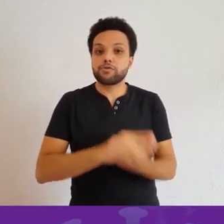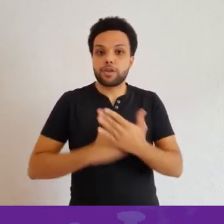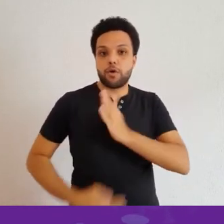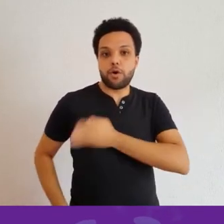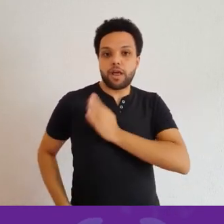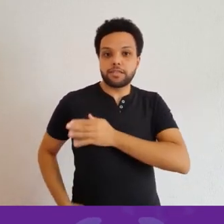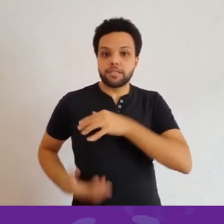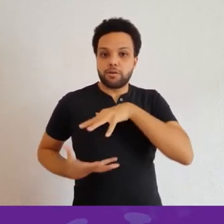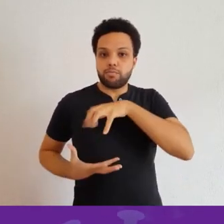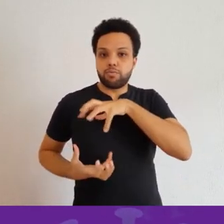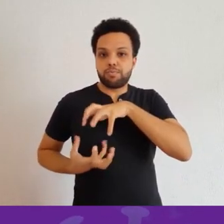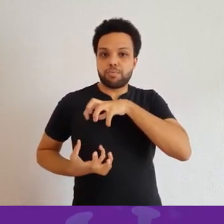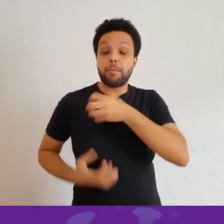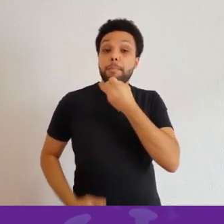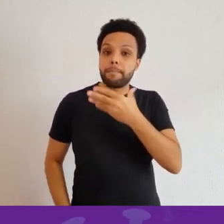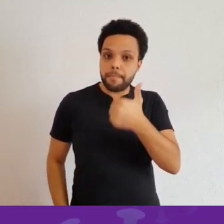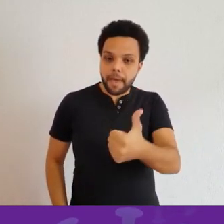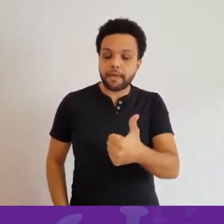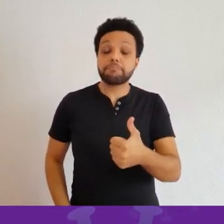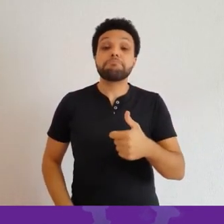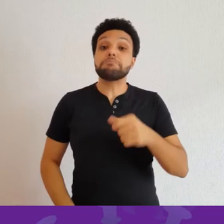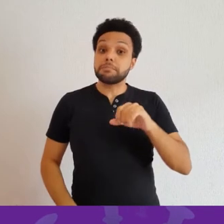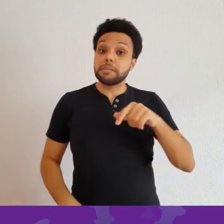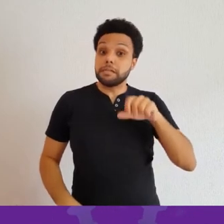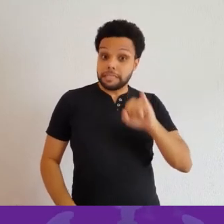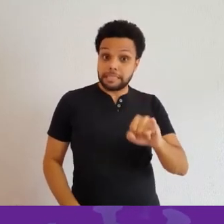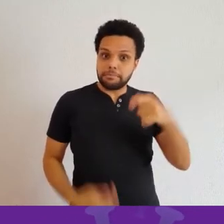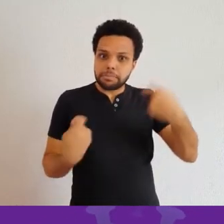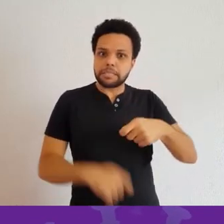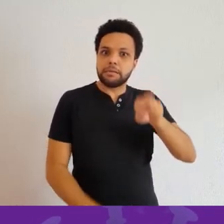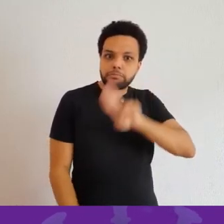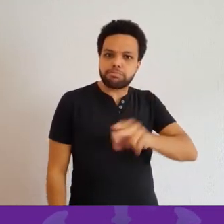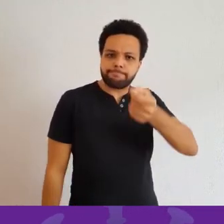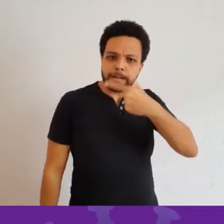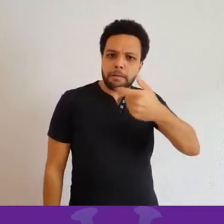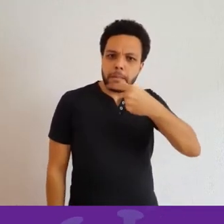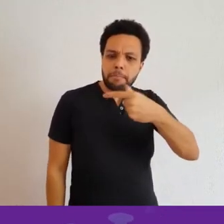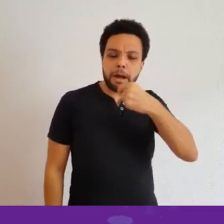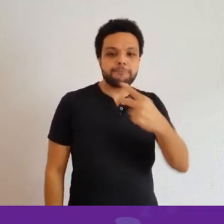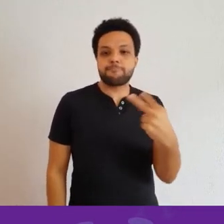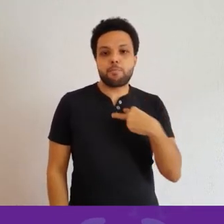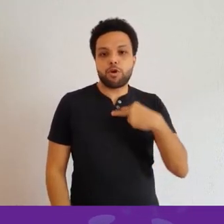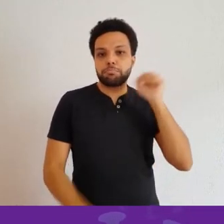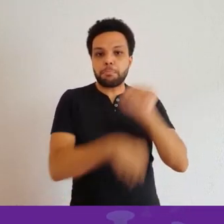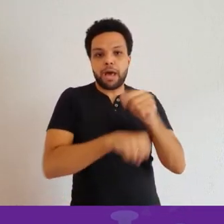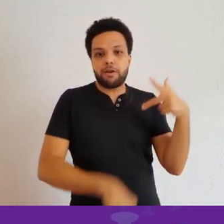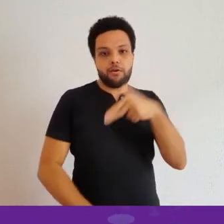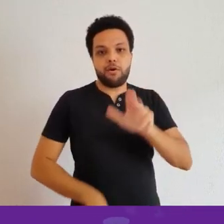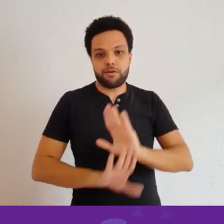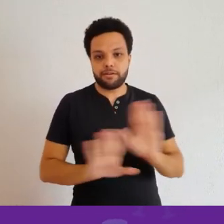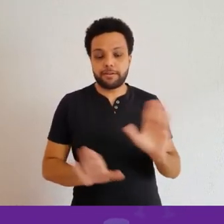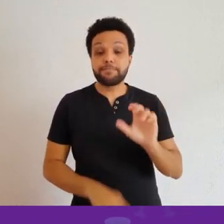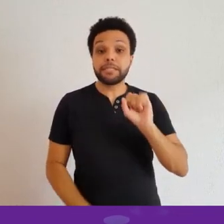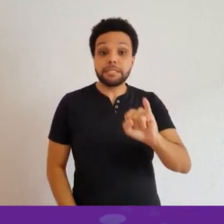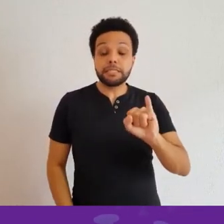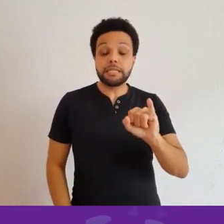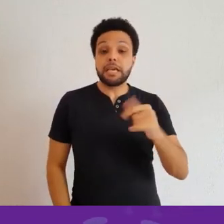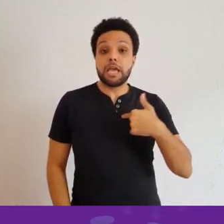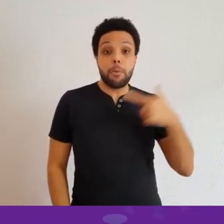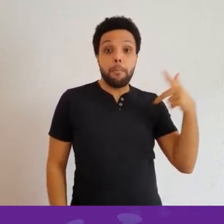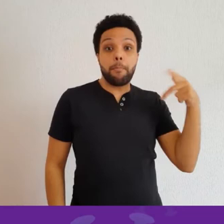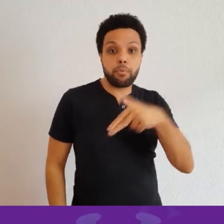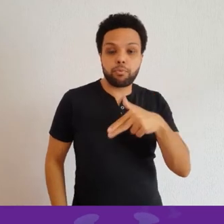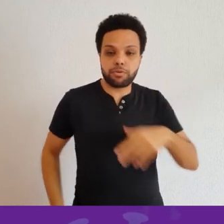o corticoide influencia então quando eu paro de tomar o medicamento abruptamente a glândula não consegue